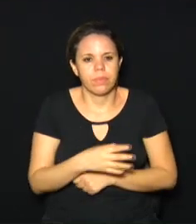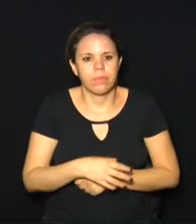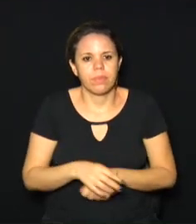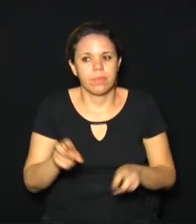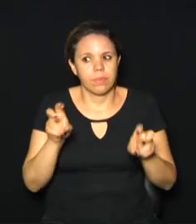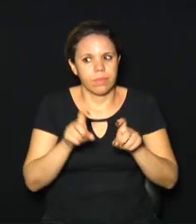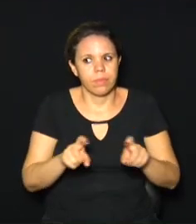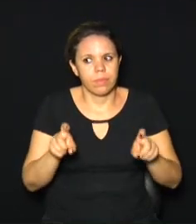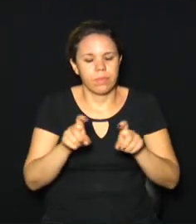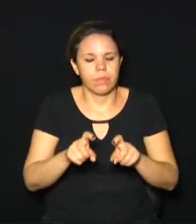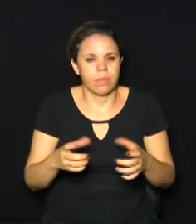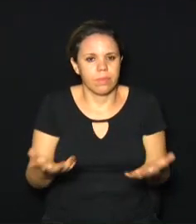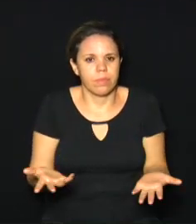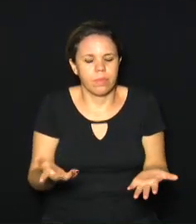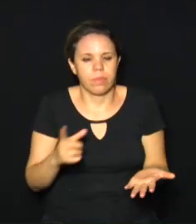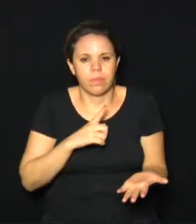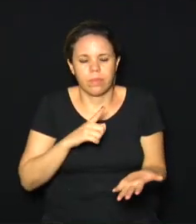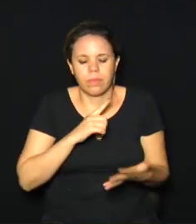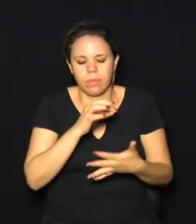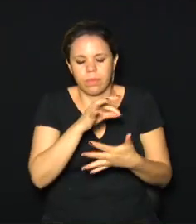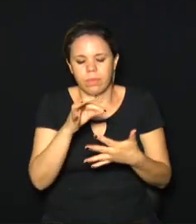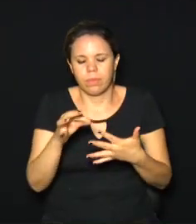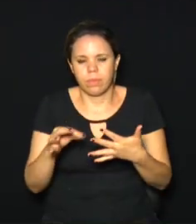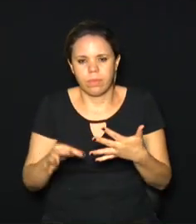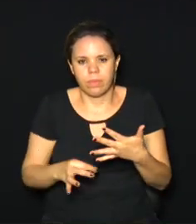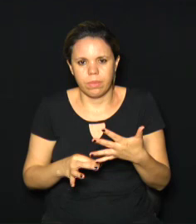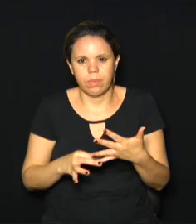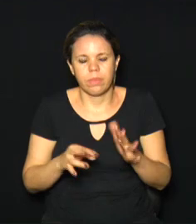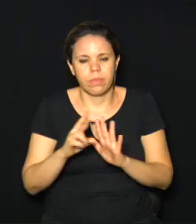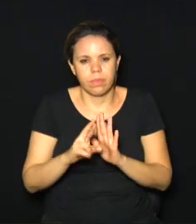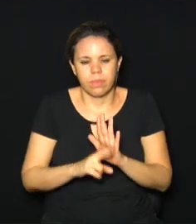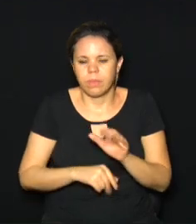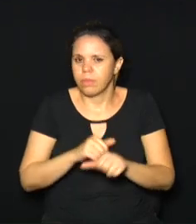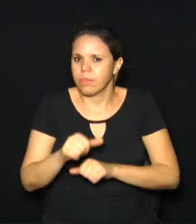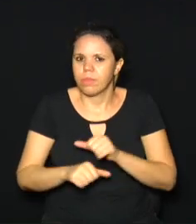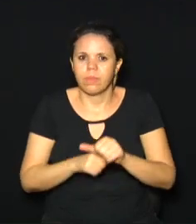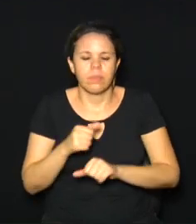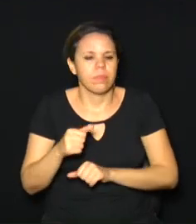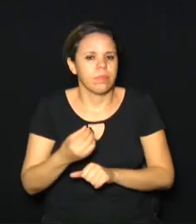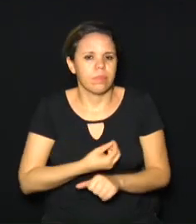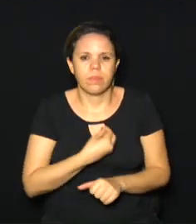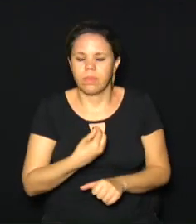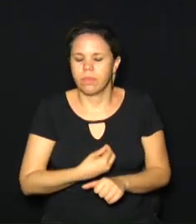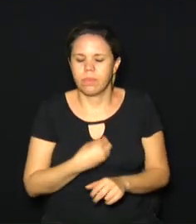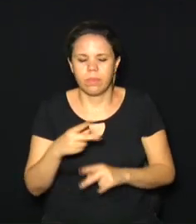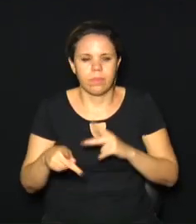virtual, onde há uma série de determinações e muda completamente a rotina.